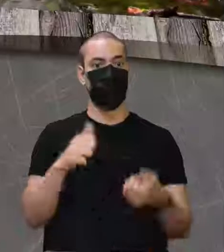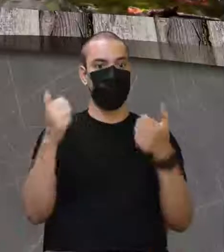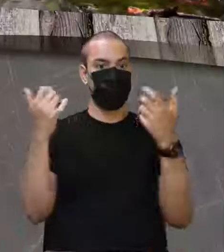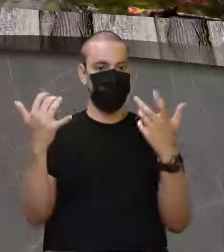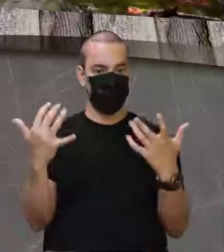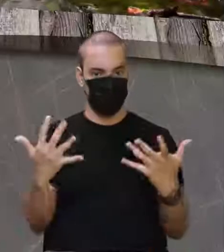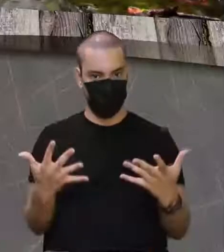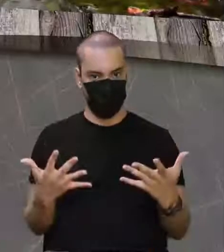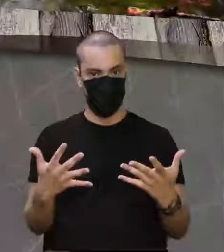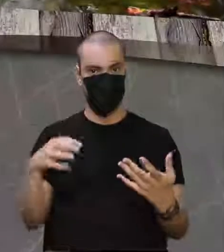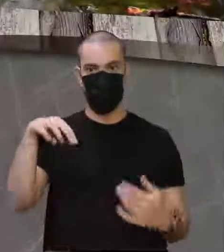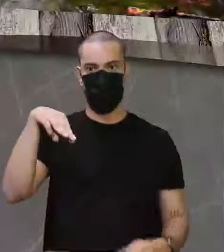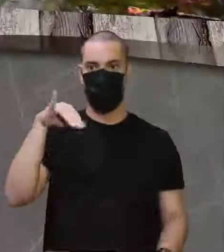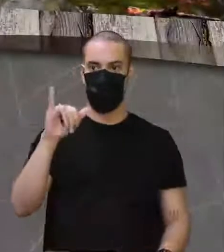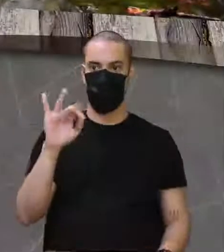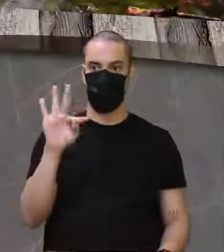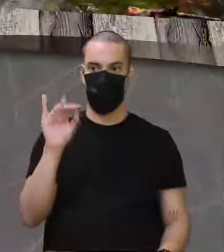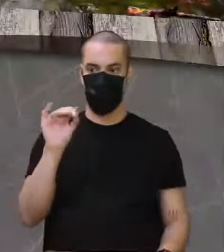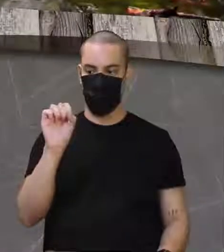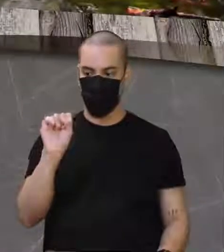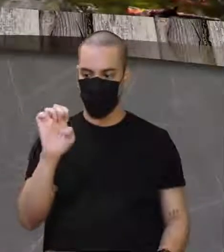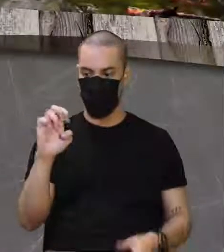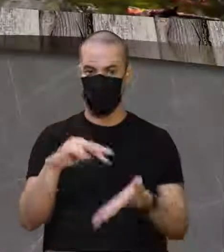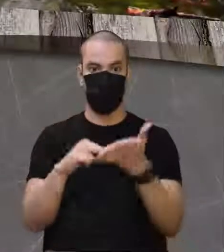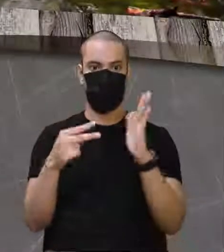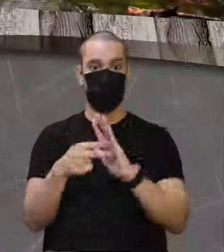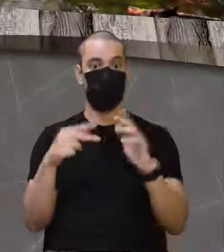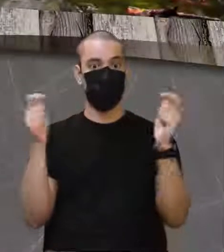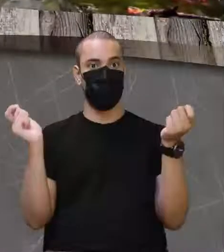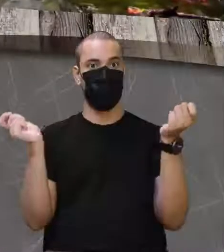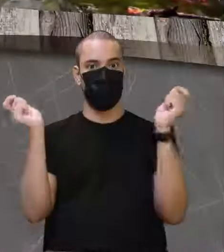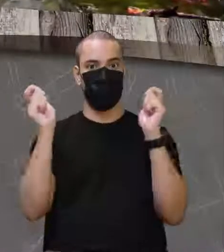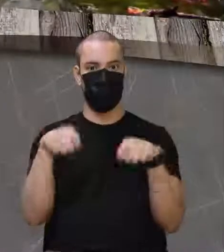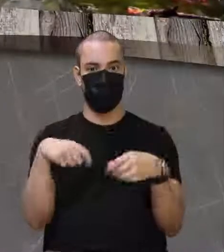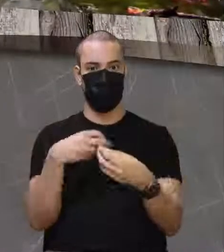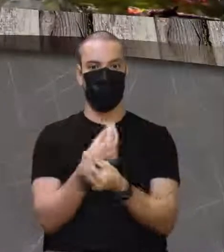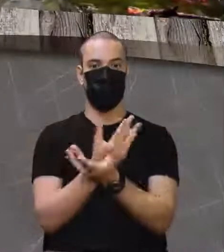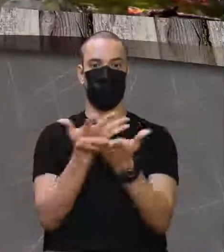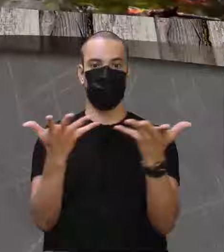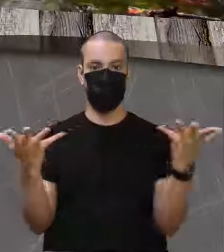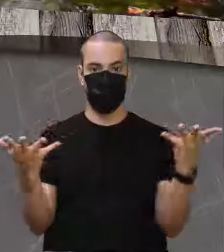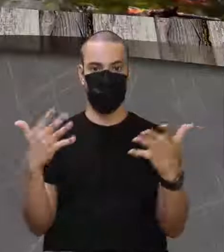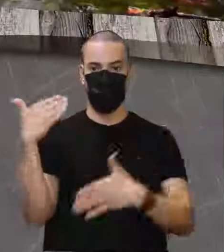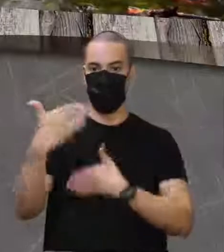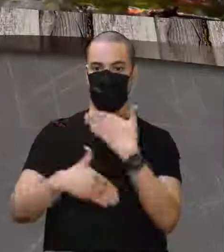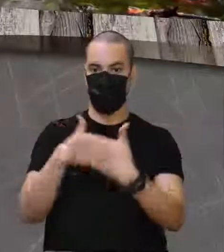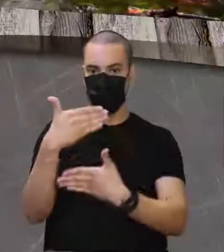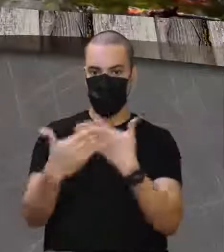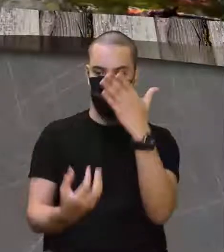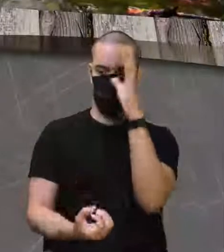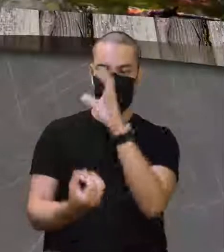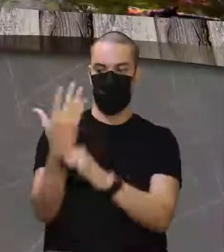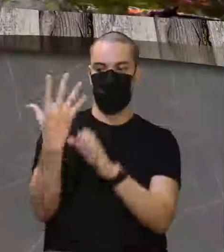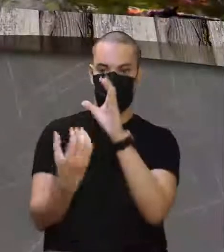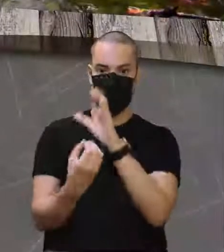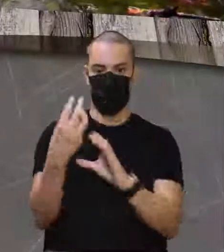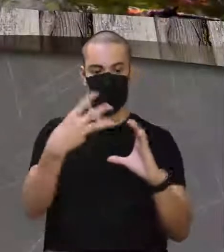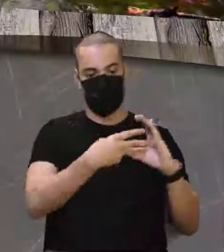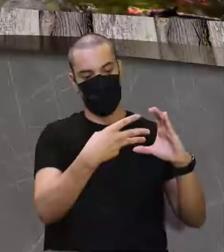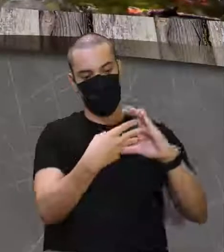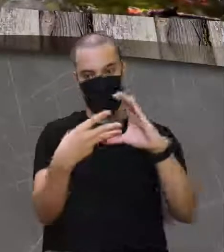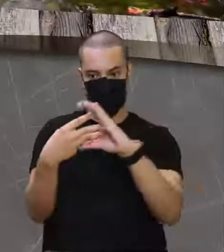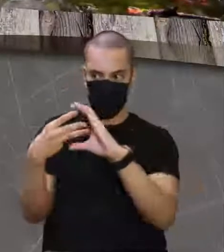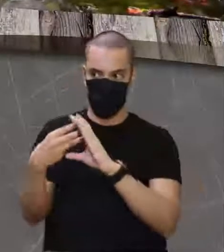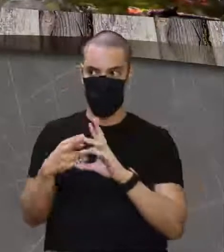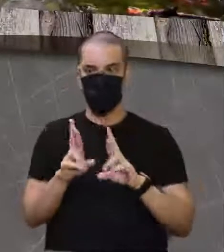né, que a mitose é aquela que vai permitir a aceleração da produção de células, né?